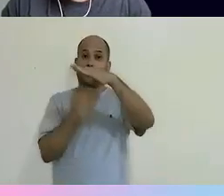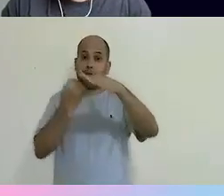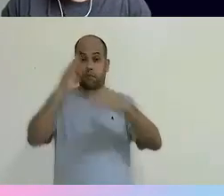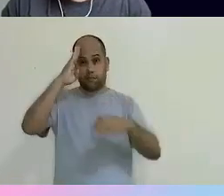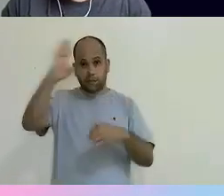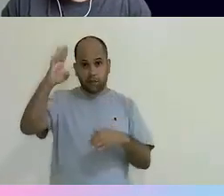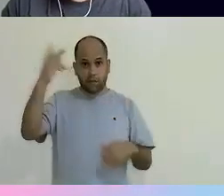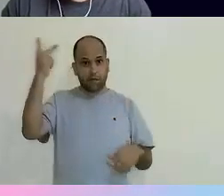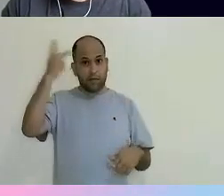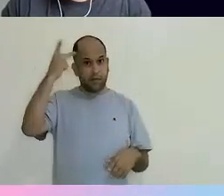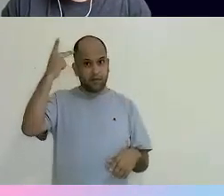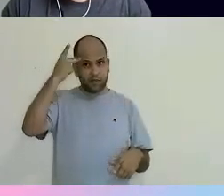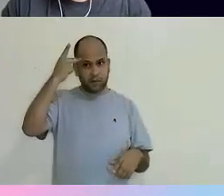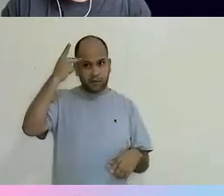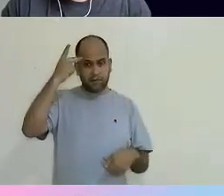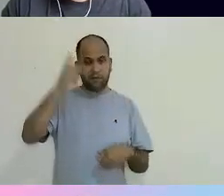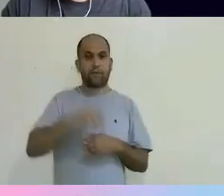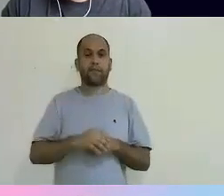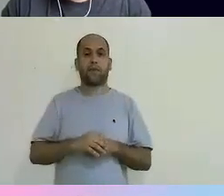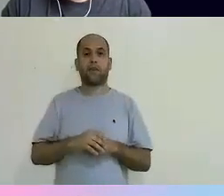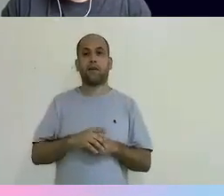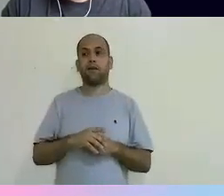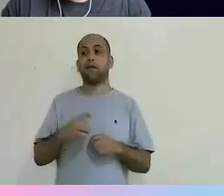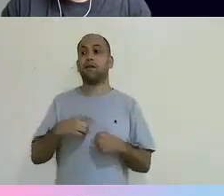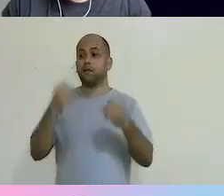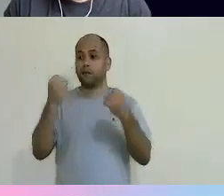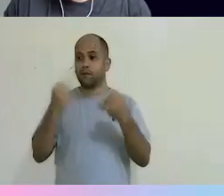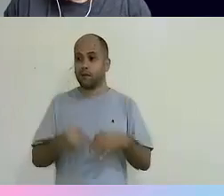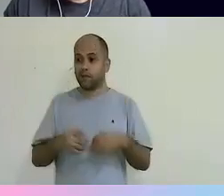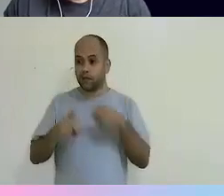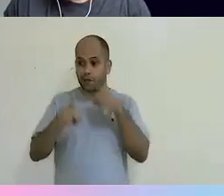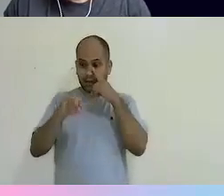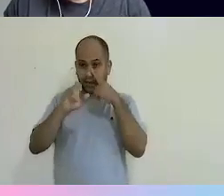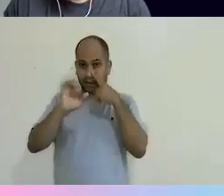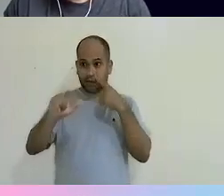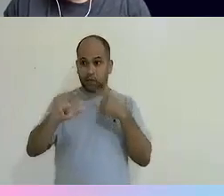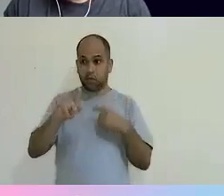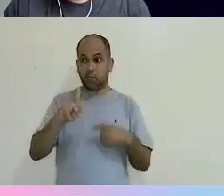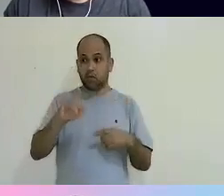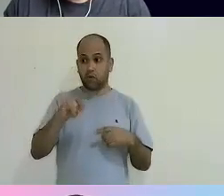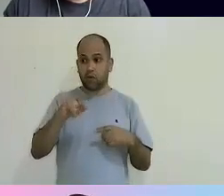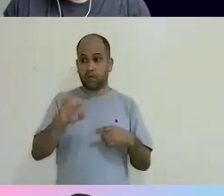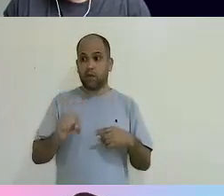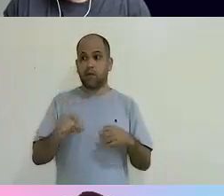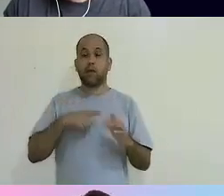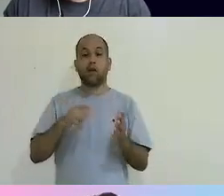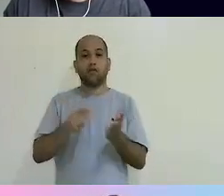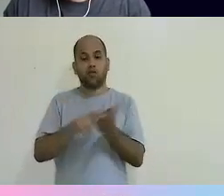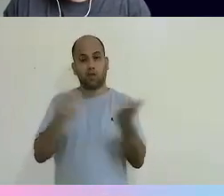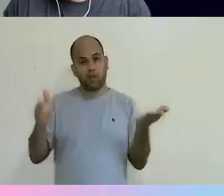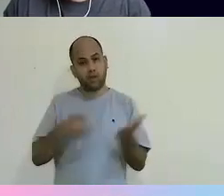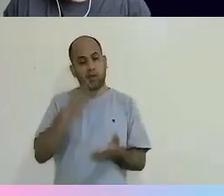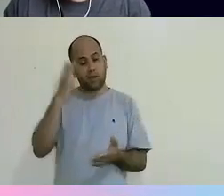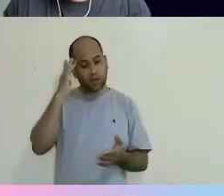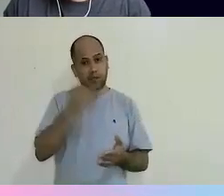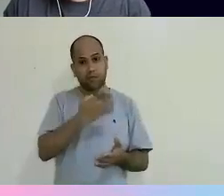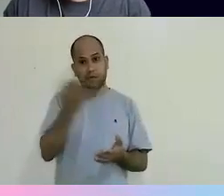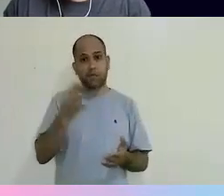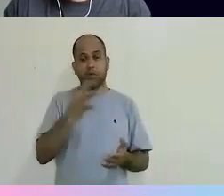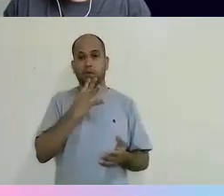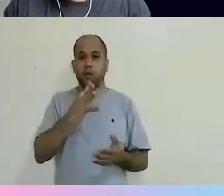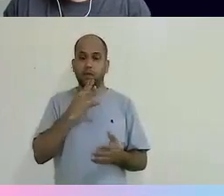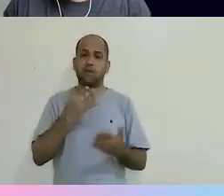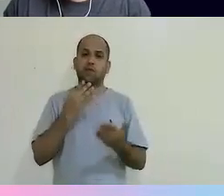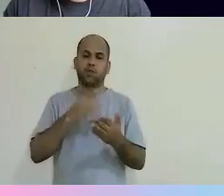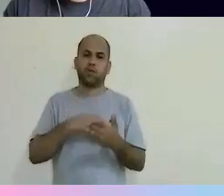Então, voltando um pouquinho, né? O Daniel Goleman é um jornalista, né? Acho que muitos devem conhecer, um estudioso,